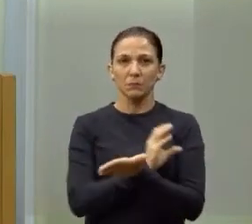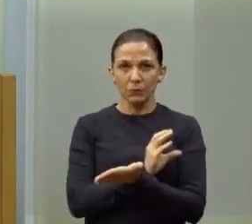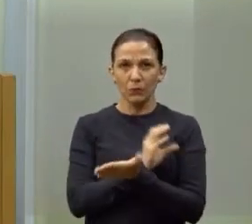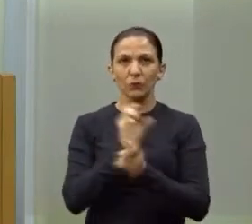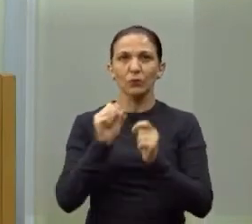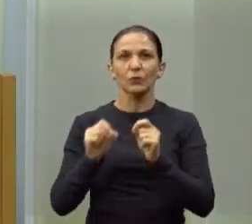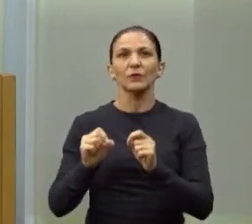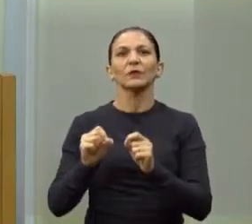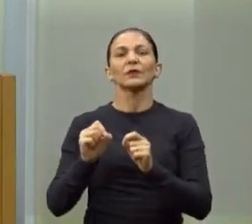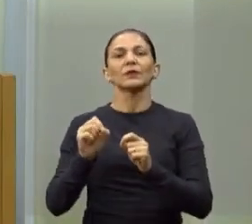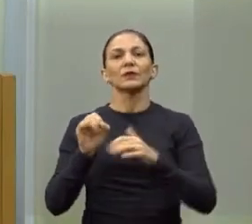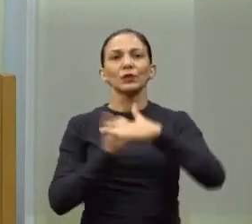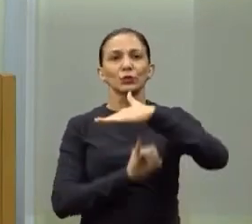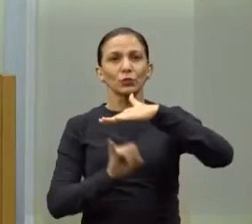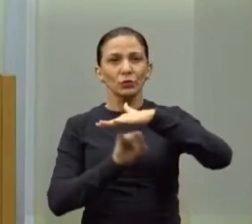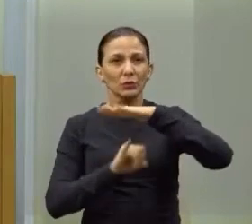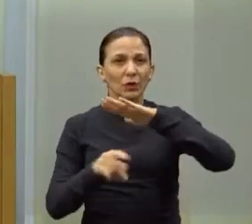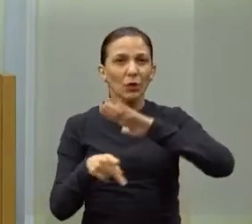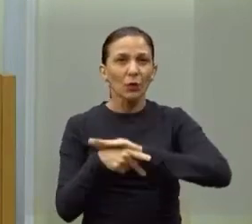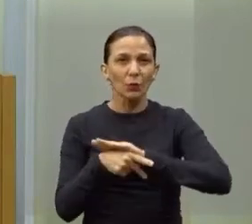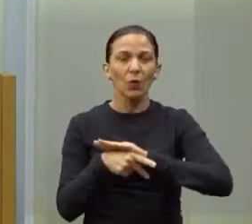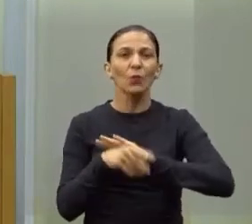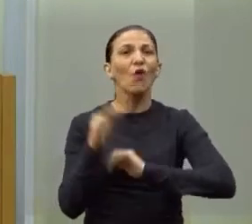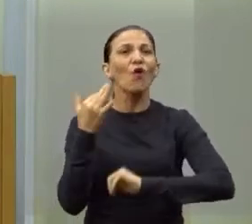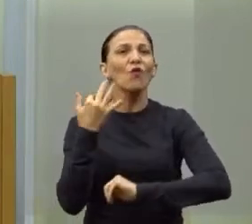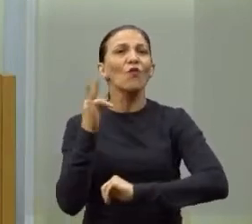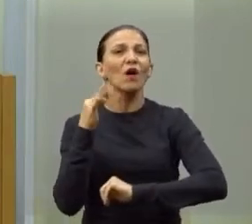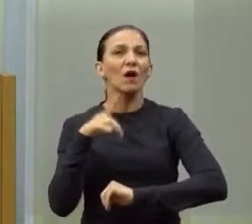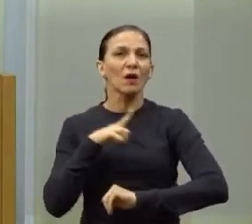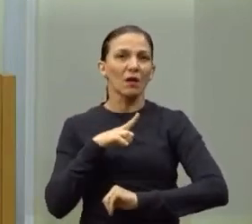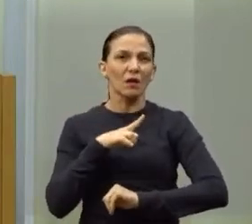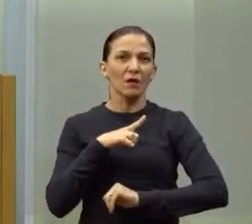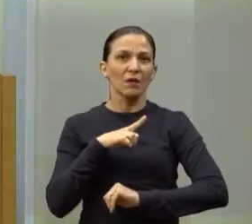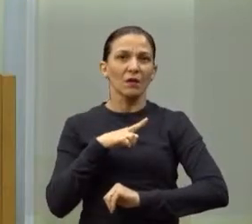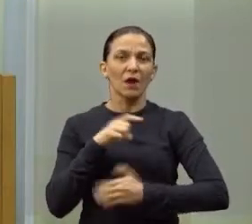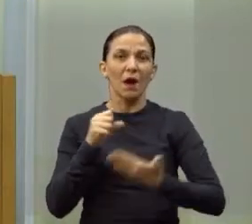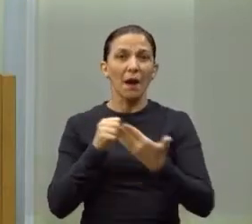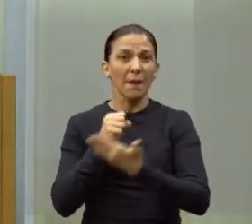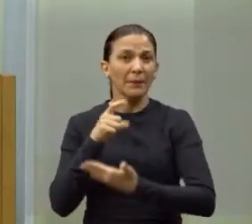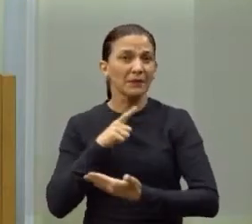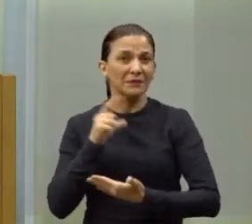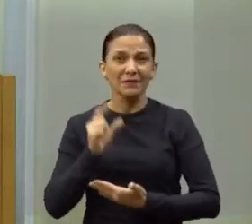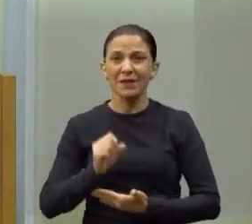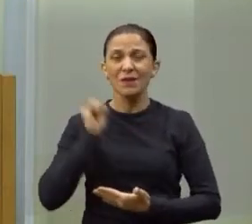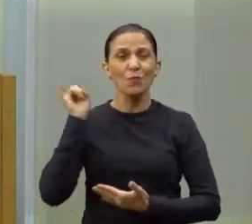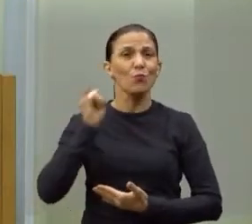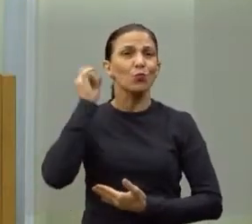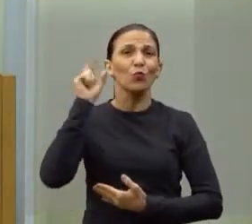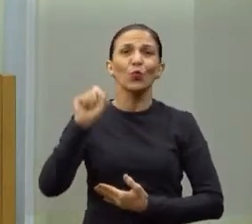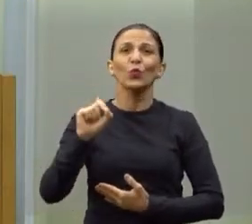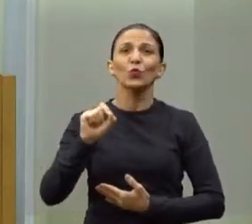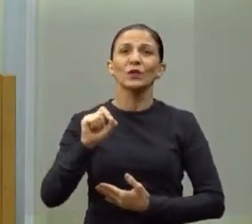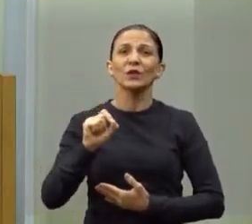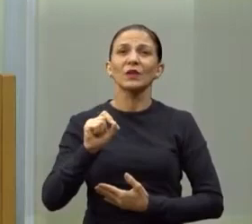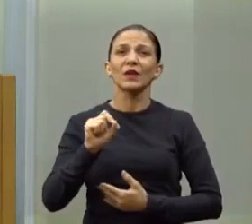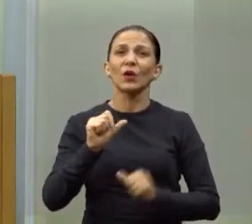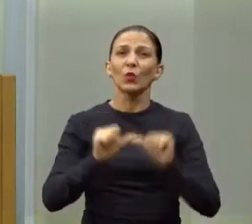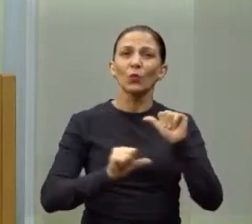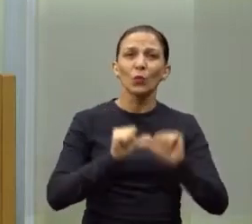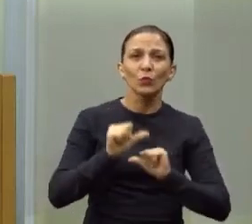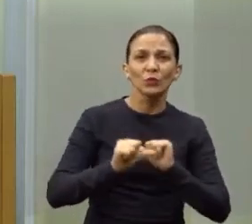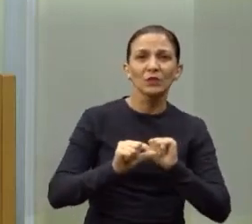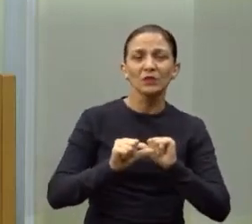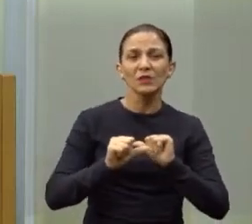entes federativos. Ainda nesse pilar, é muito importante que a reforma